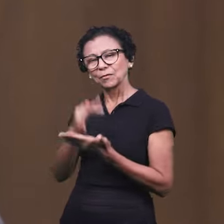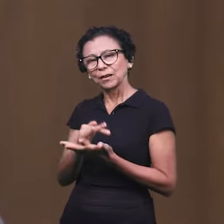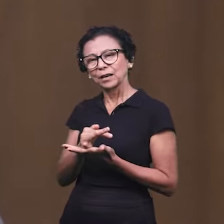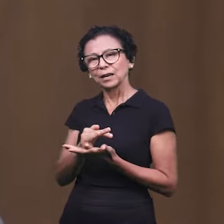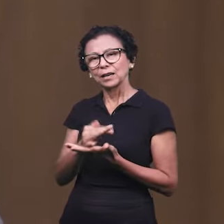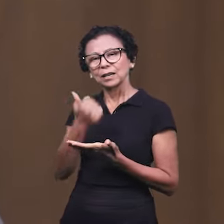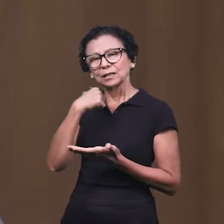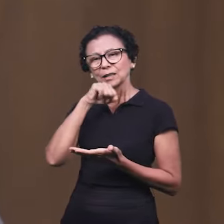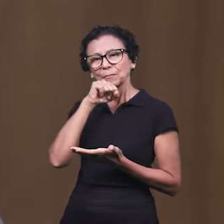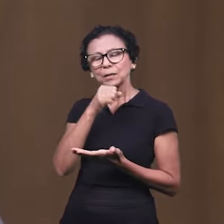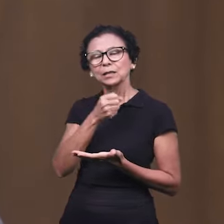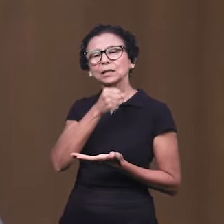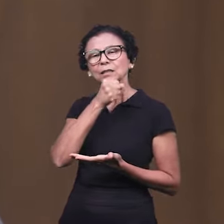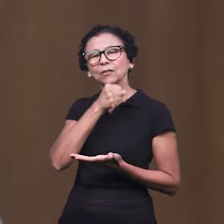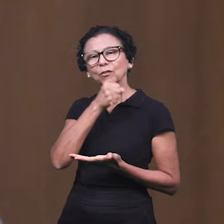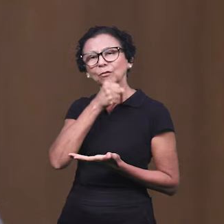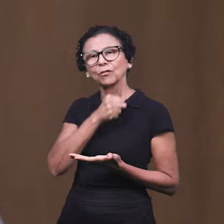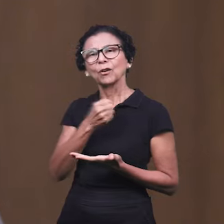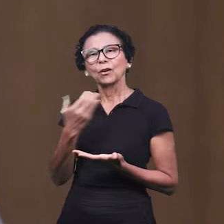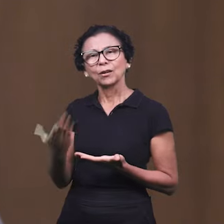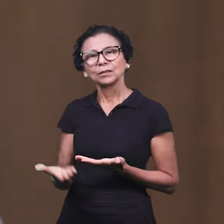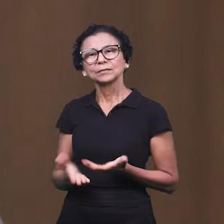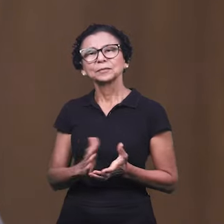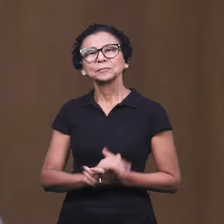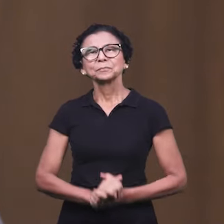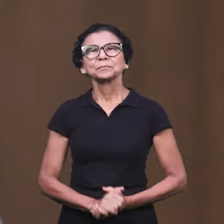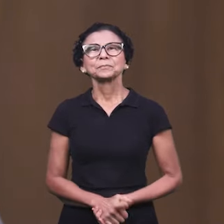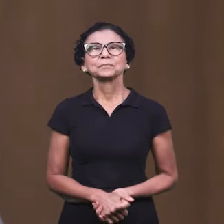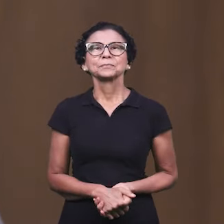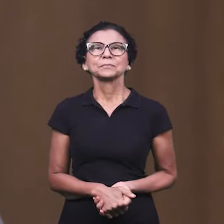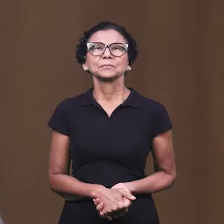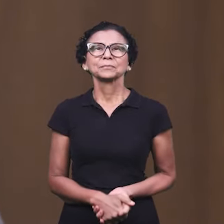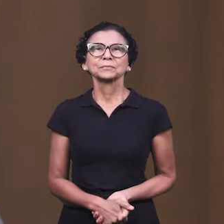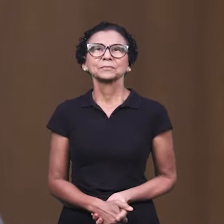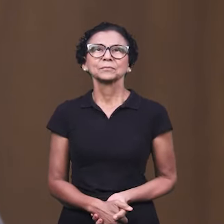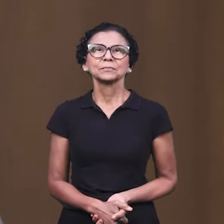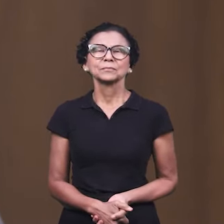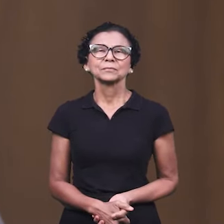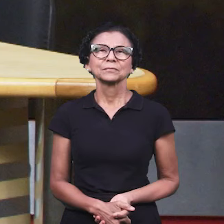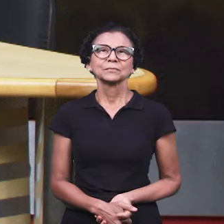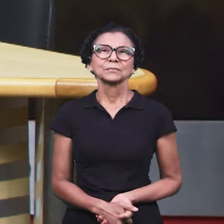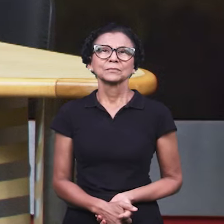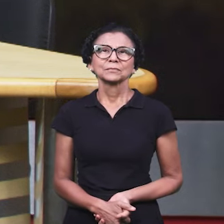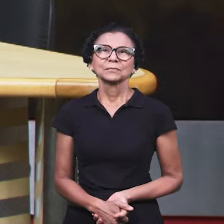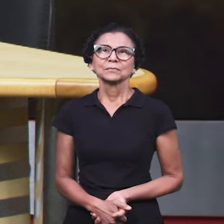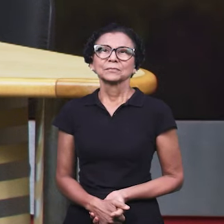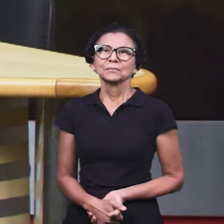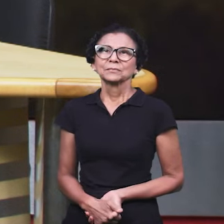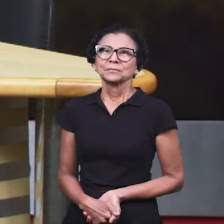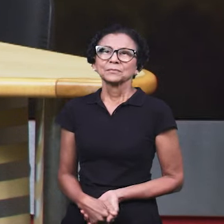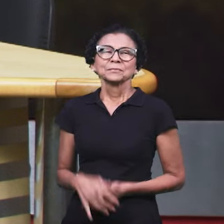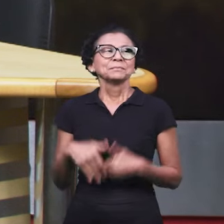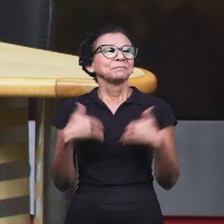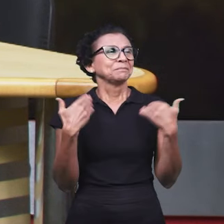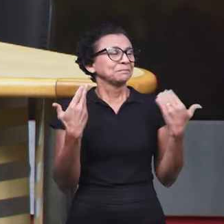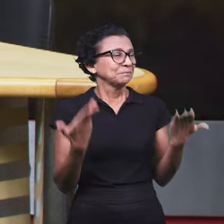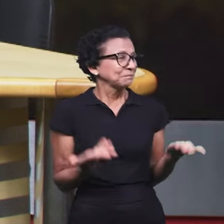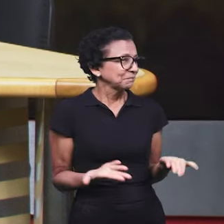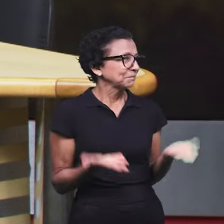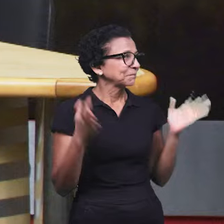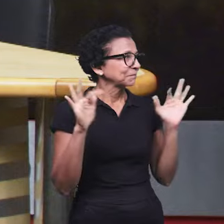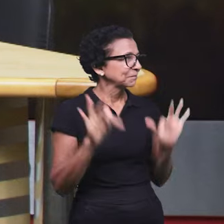inabalável e que tem nos conduzido nos dias de hoje Amém só para te obedecer então a gente tá caminhando